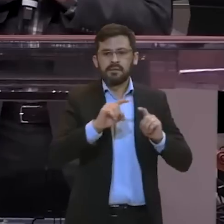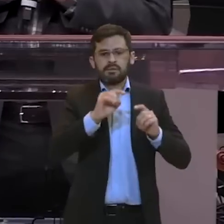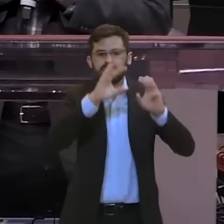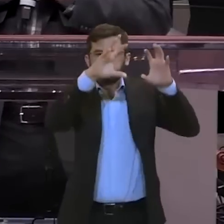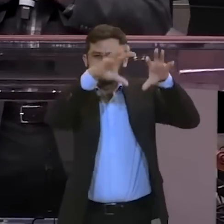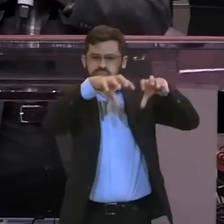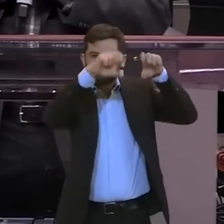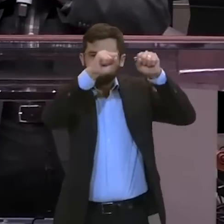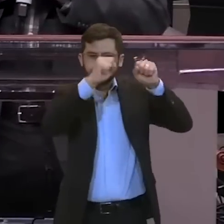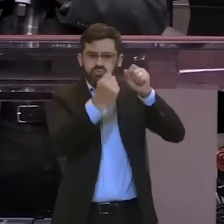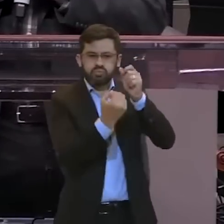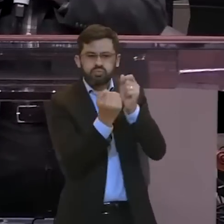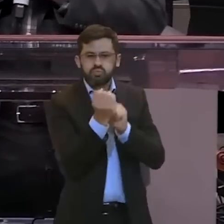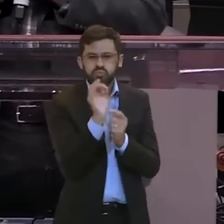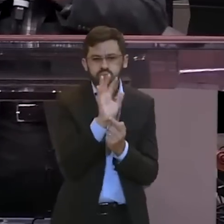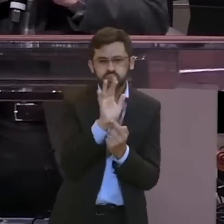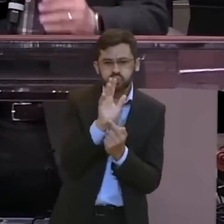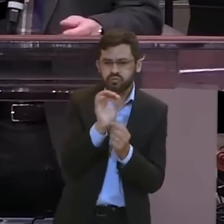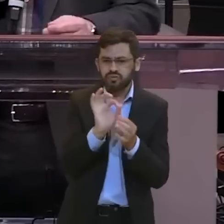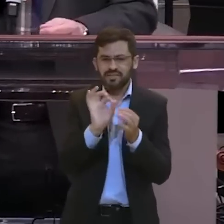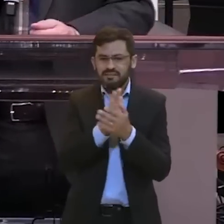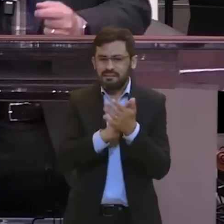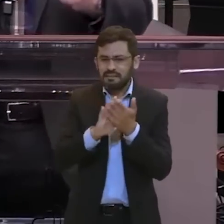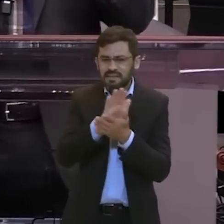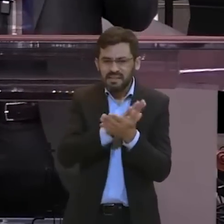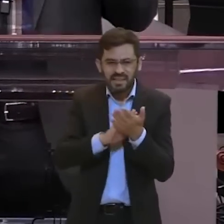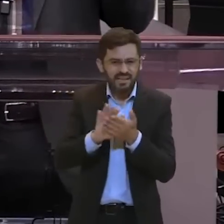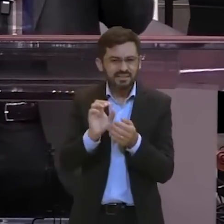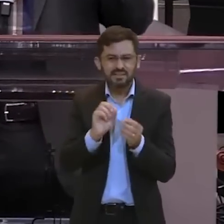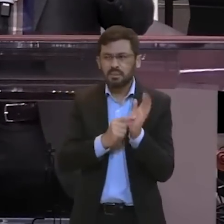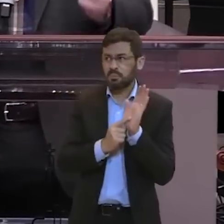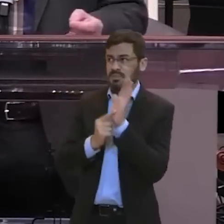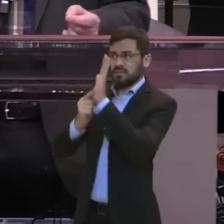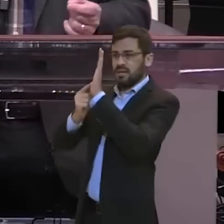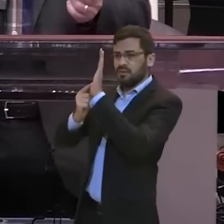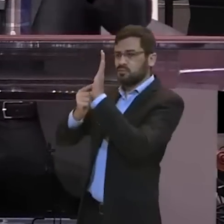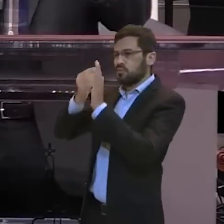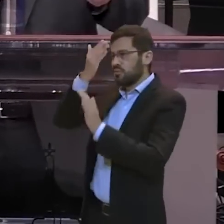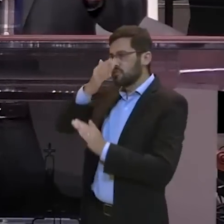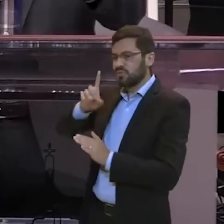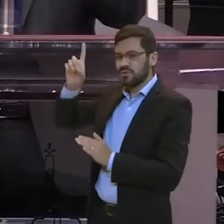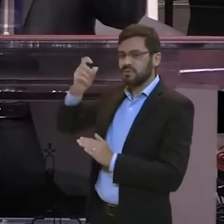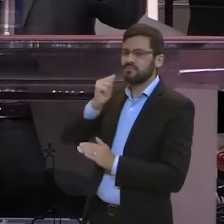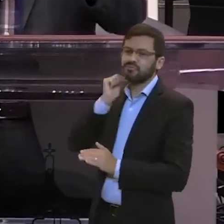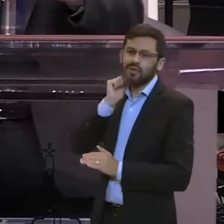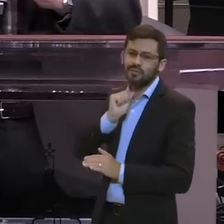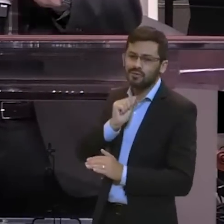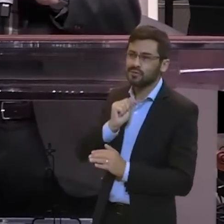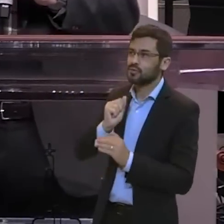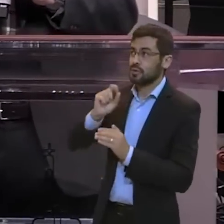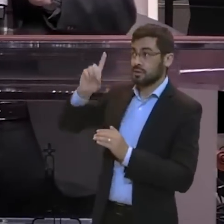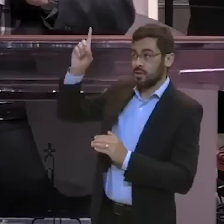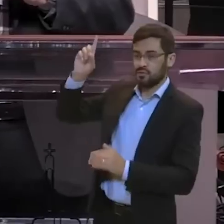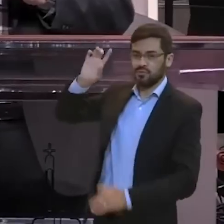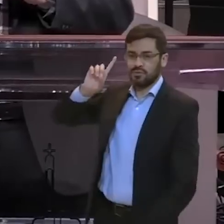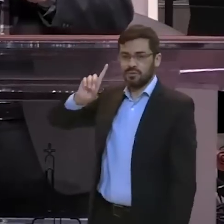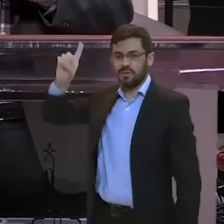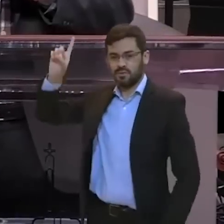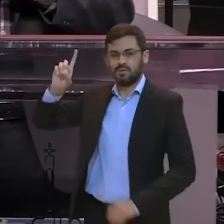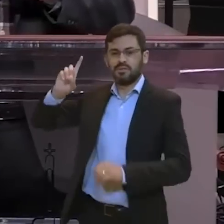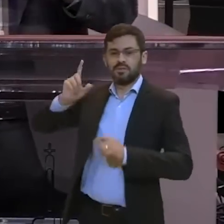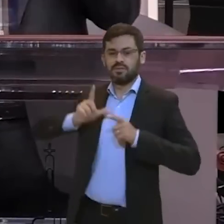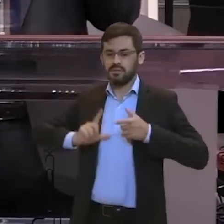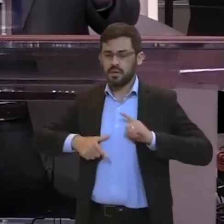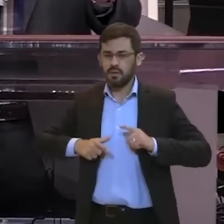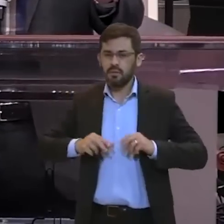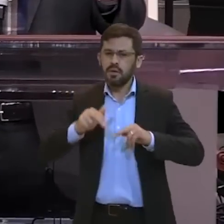as lâmpadas. Não queimaram incenso, nem apresentaram holocausto no santuário para o Deus de Israel. Por